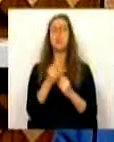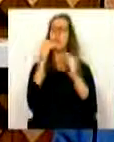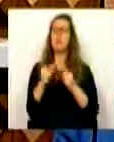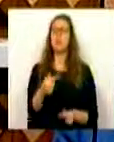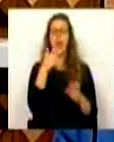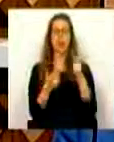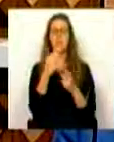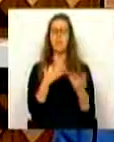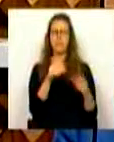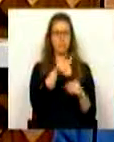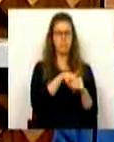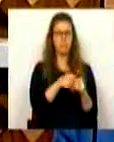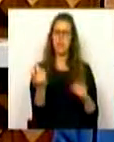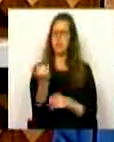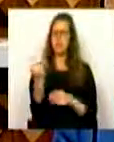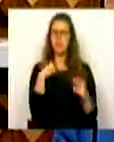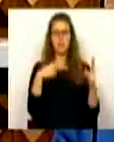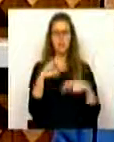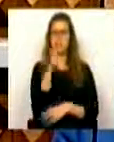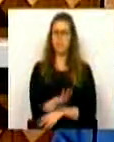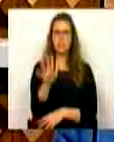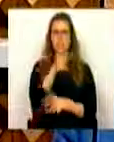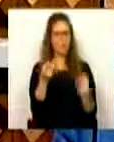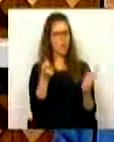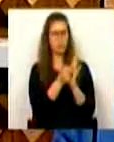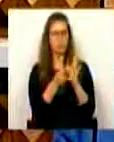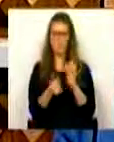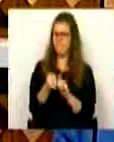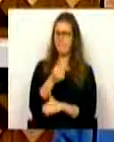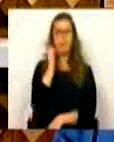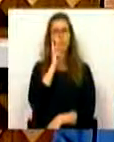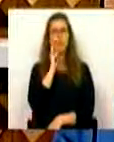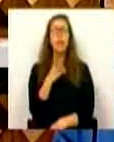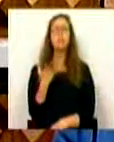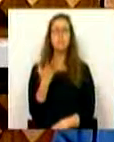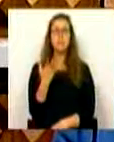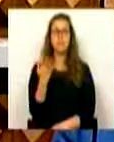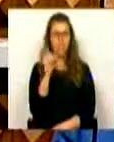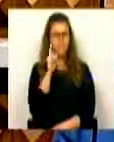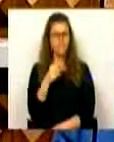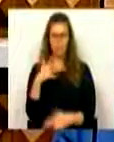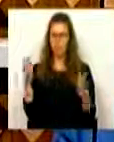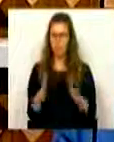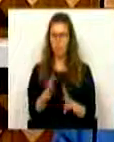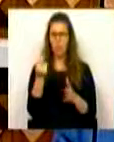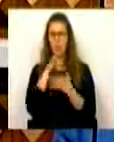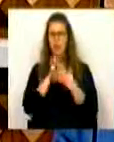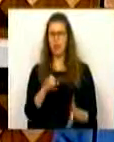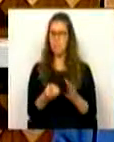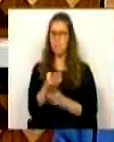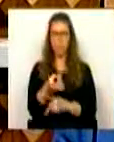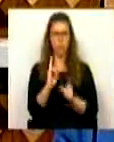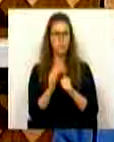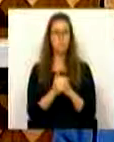dos ativos das entidades financeiras nacionais tem registado melhorias significativas, tendo-se verificado uma redução do crédito não